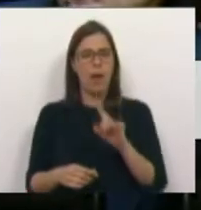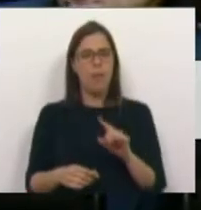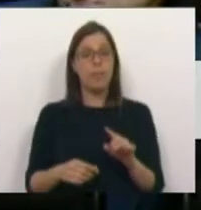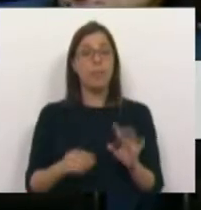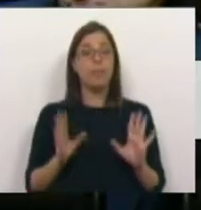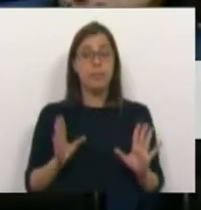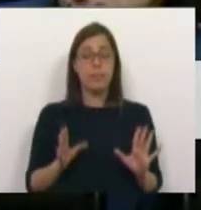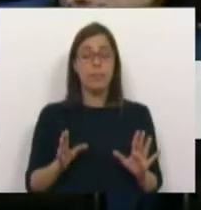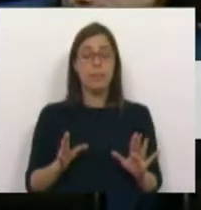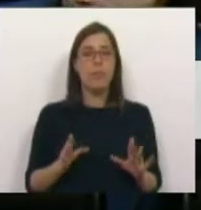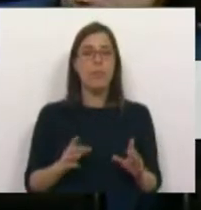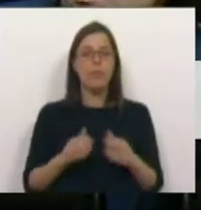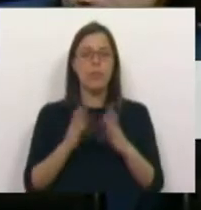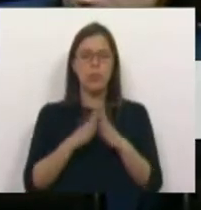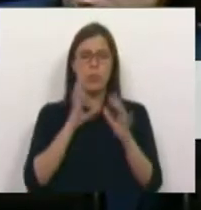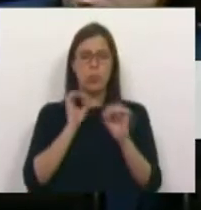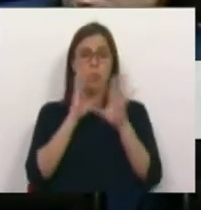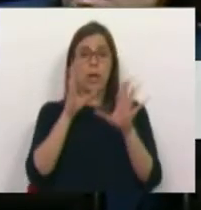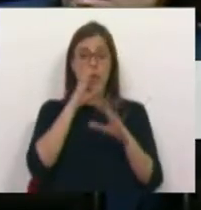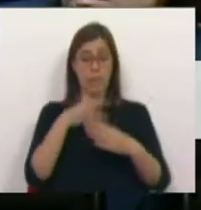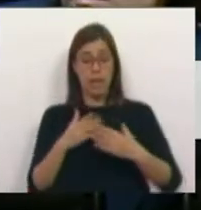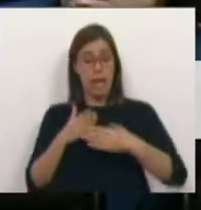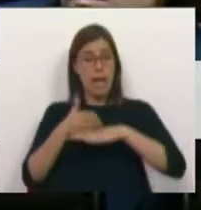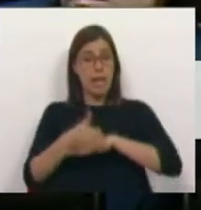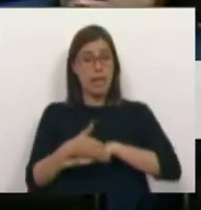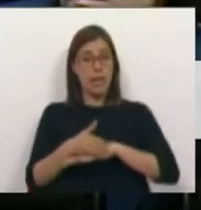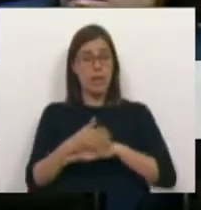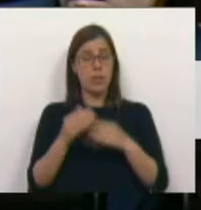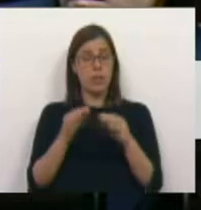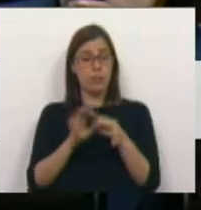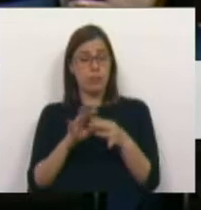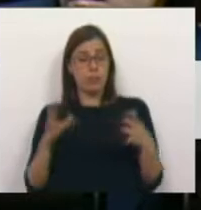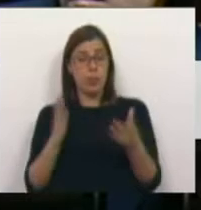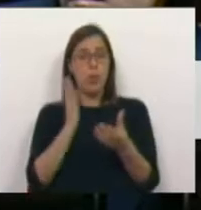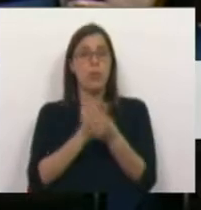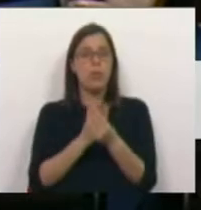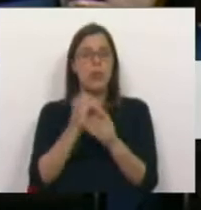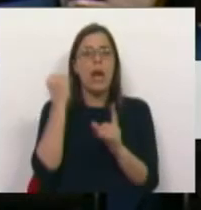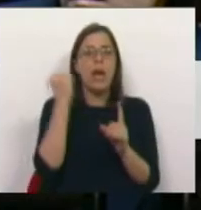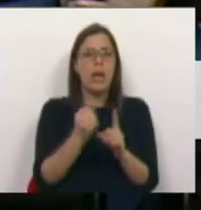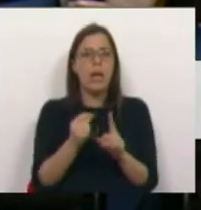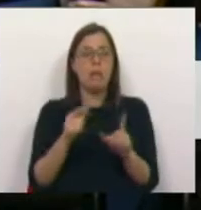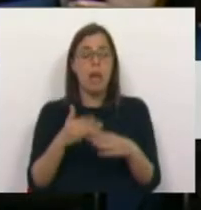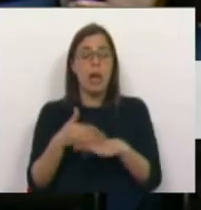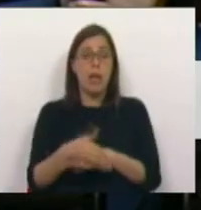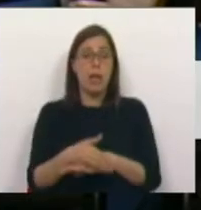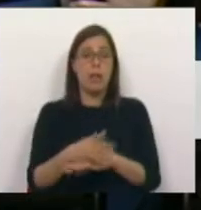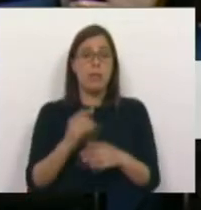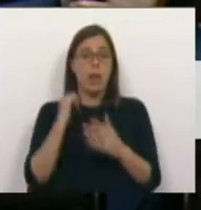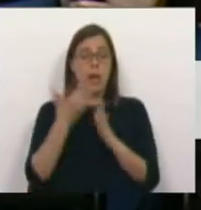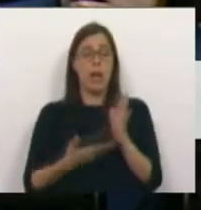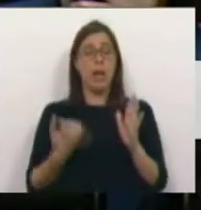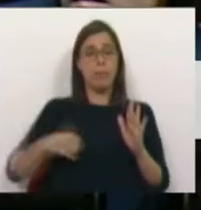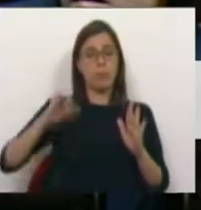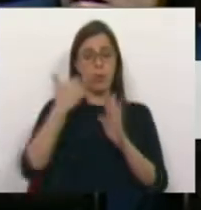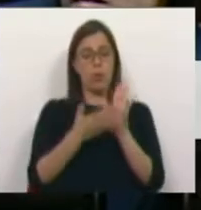é realmente tudo muito claro. Se o acesso é fora de um processo criminal, então esse acesso é inconstitucional